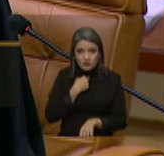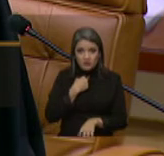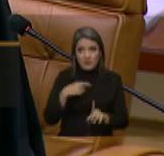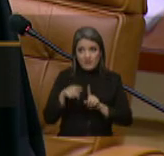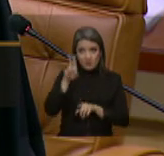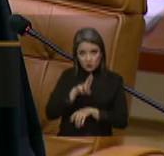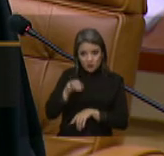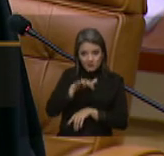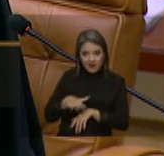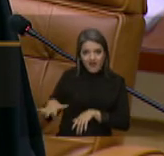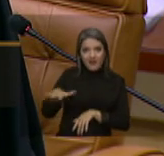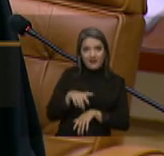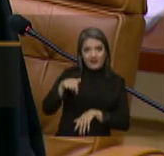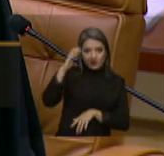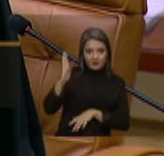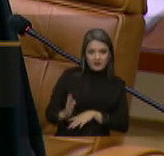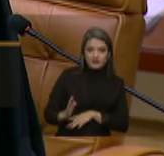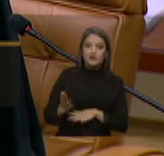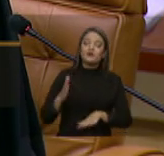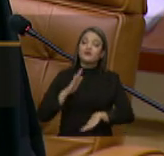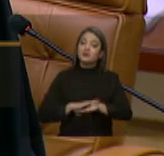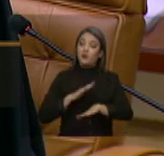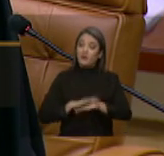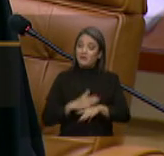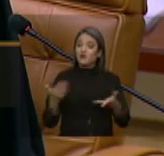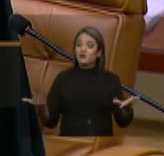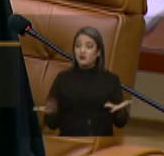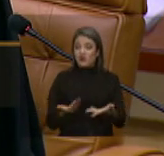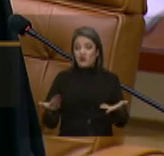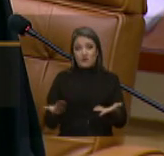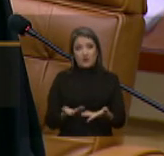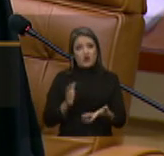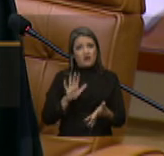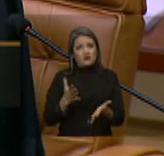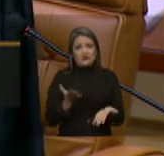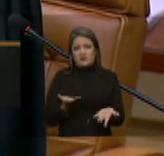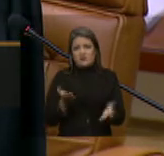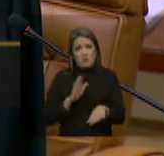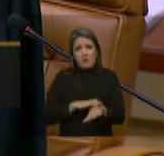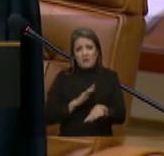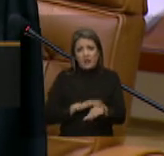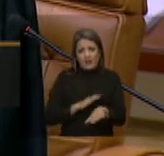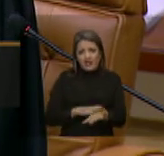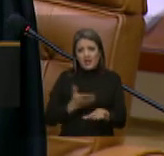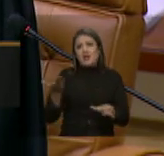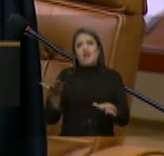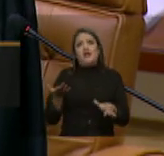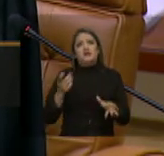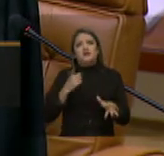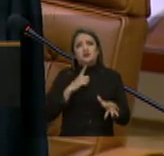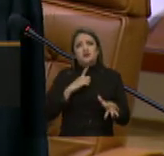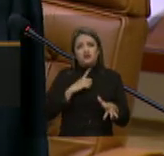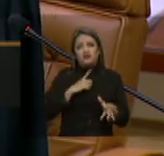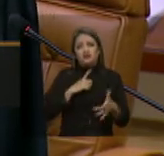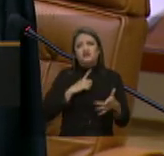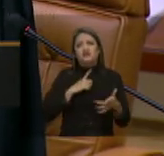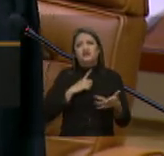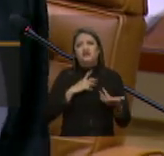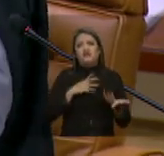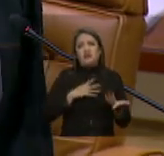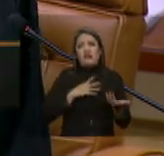momento dessas grandes plataformas me parece que já passou as próprias plataformas as